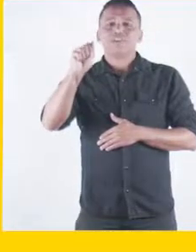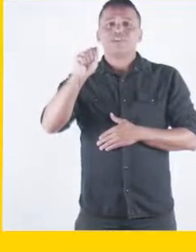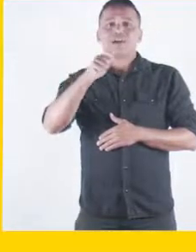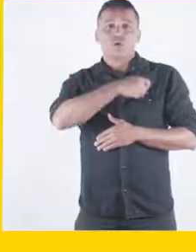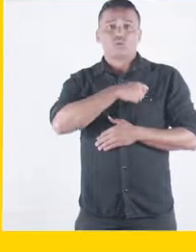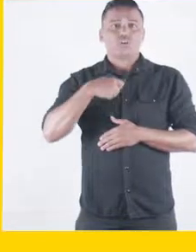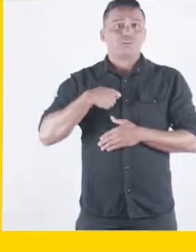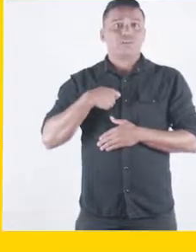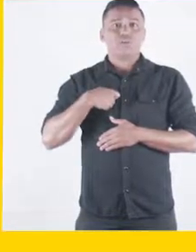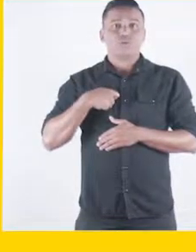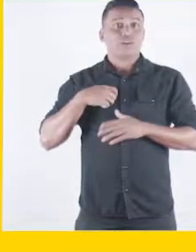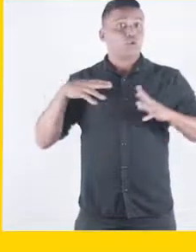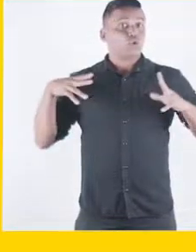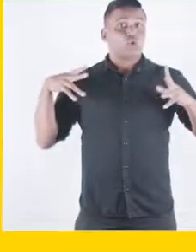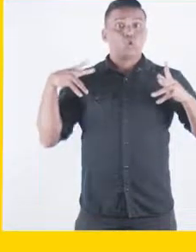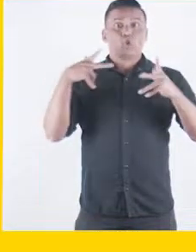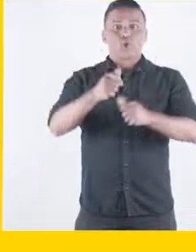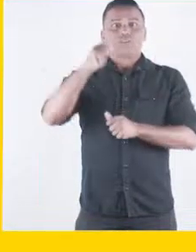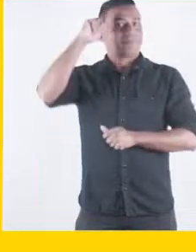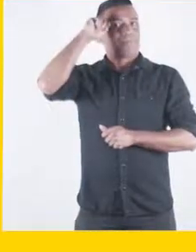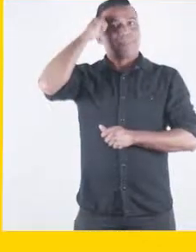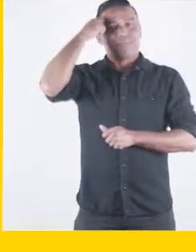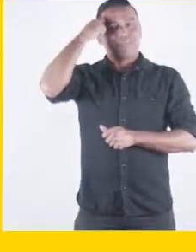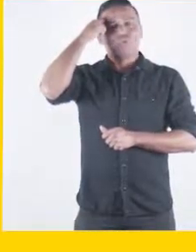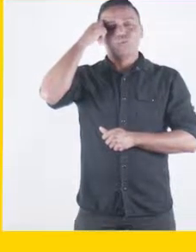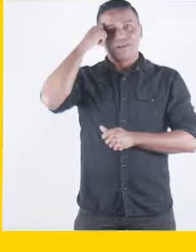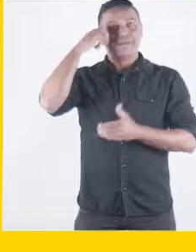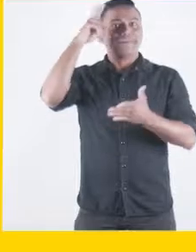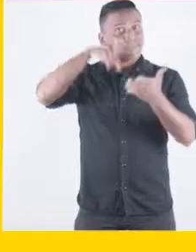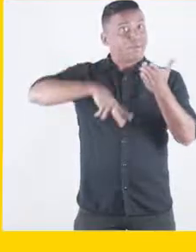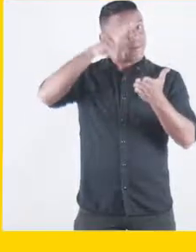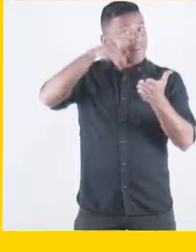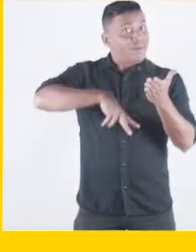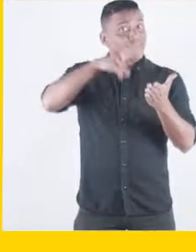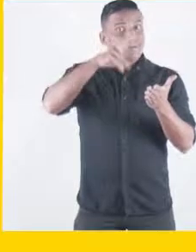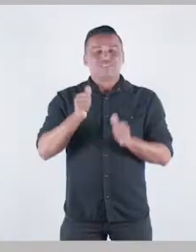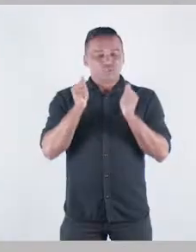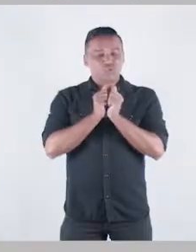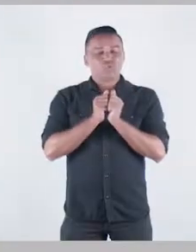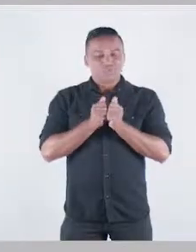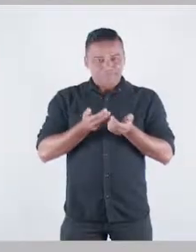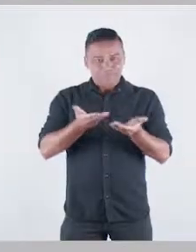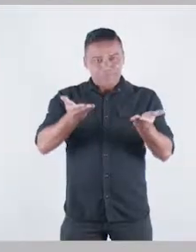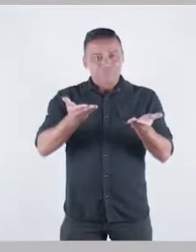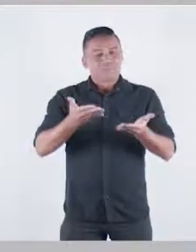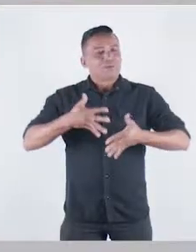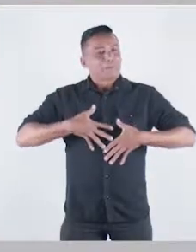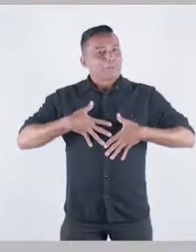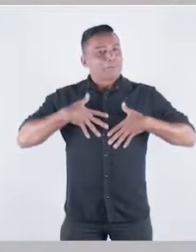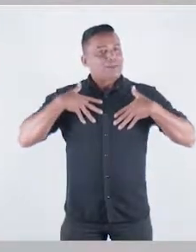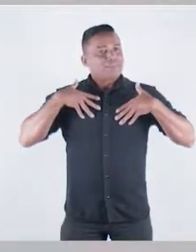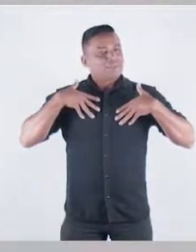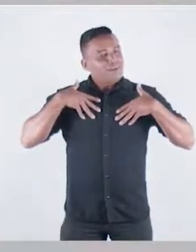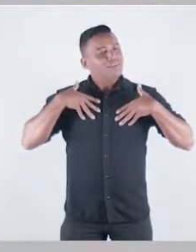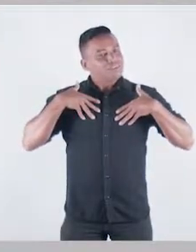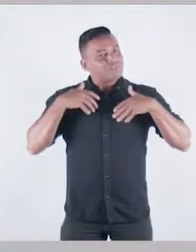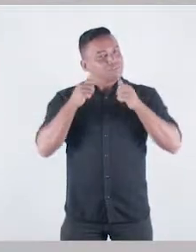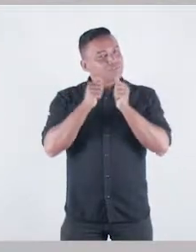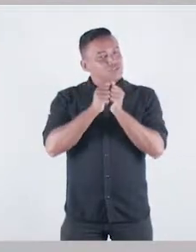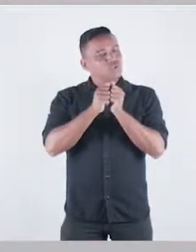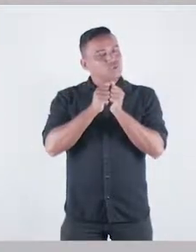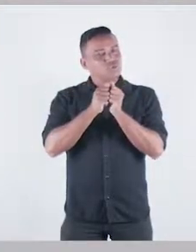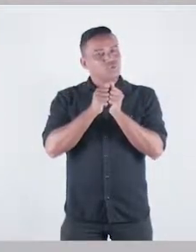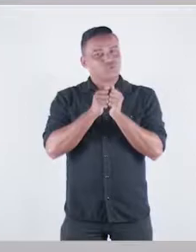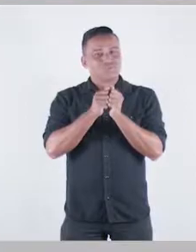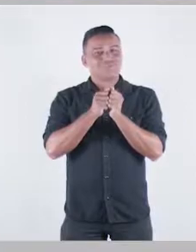Preto, mas esse eu ainda estou tendo que reler, porque nunca fica bom. É um prazer estar aqui